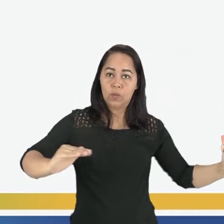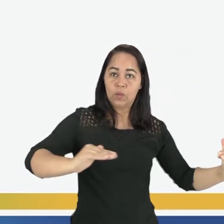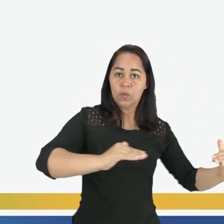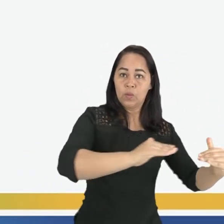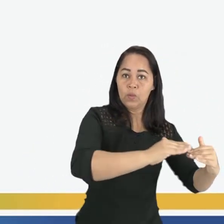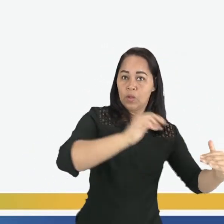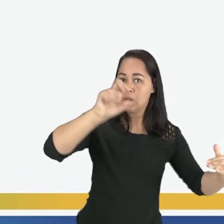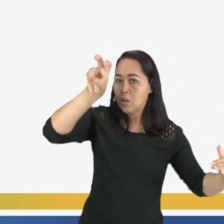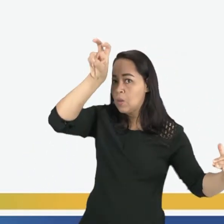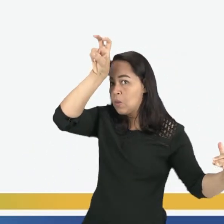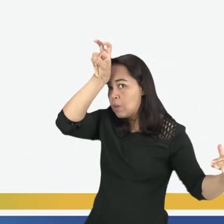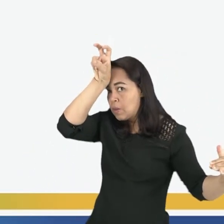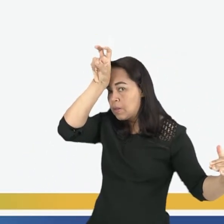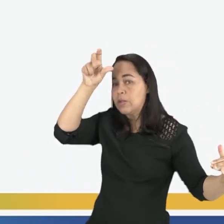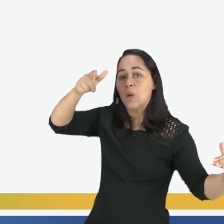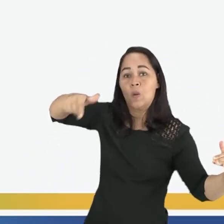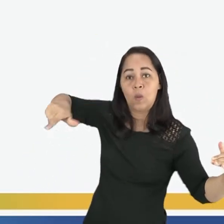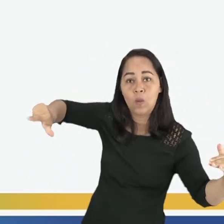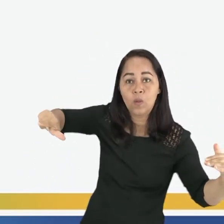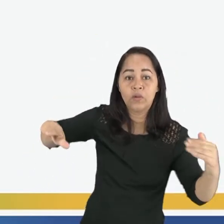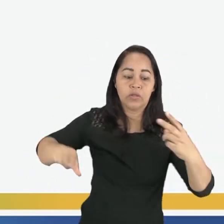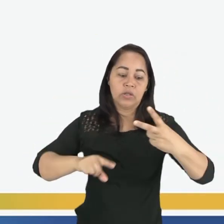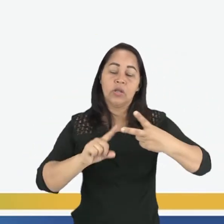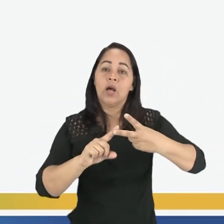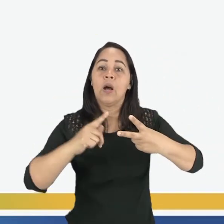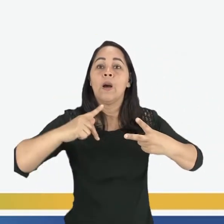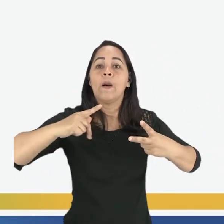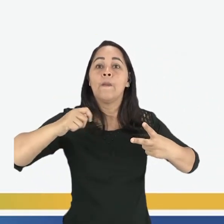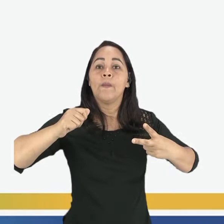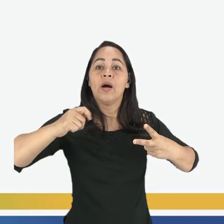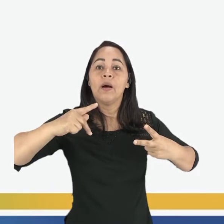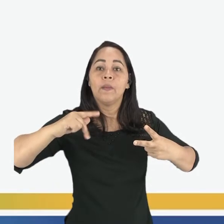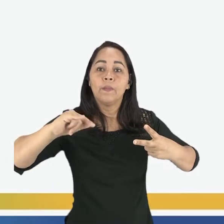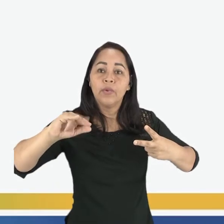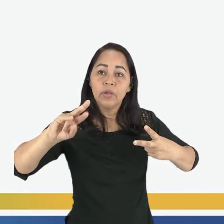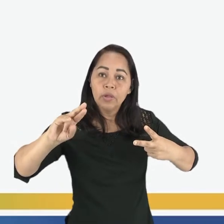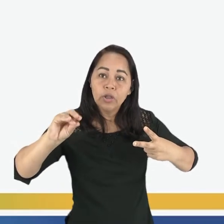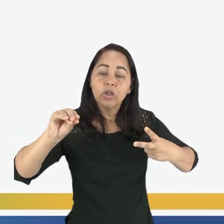Em papiros e outros documentos, vemos o estilo hierático,